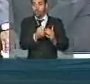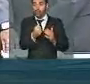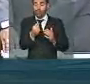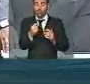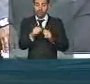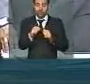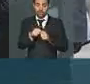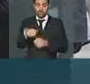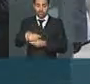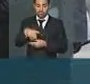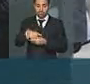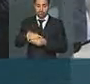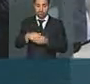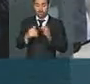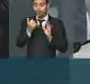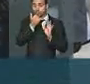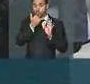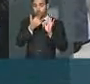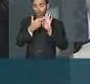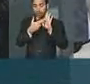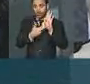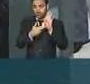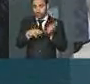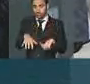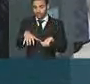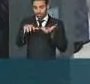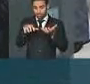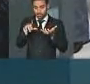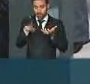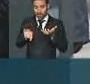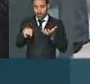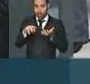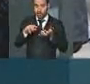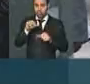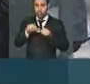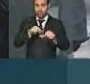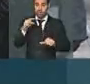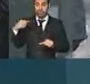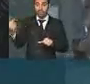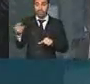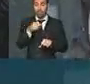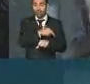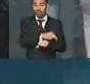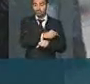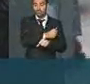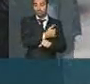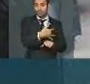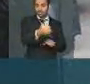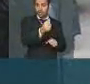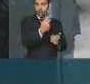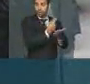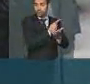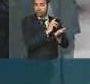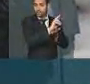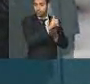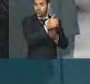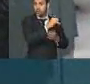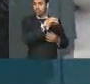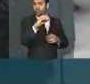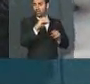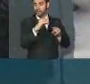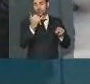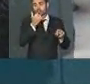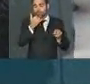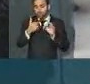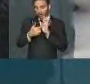esclarecer, presidente, o regimento comum, alteração dele é posterior a esses outros dados que o senhor colocou. Então, me